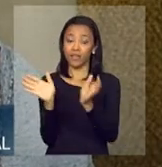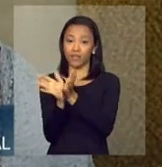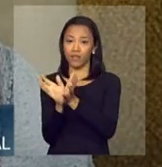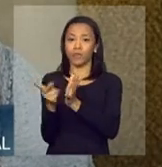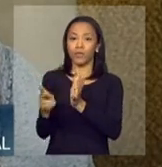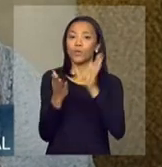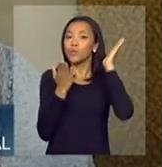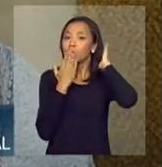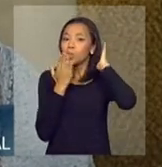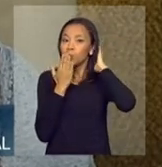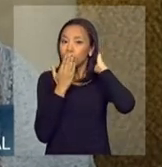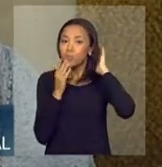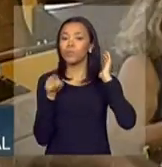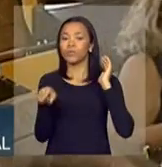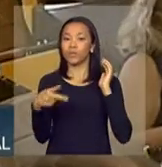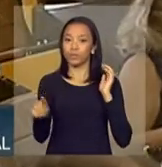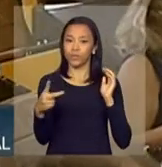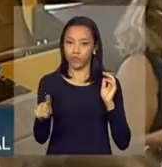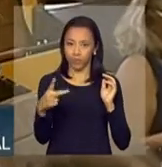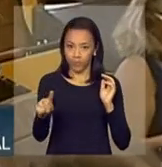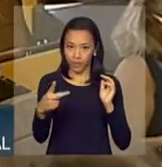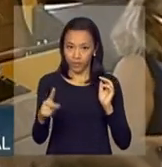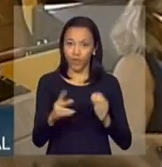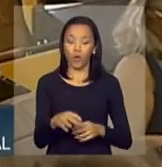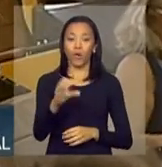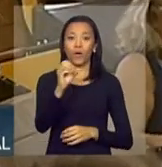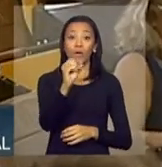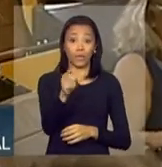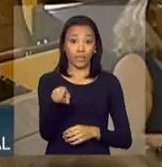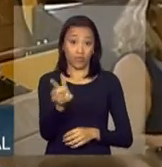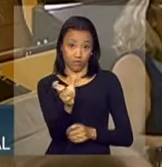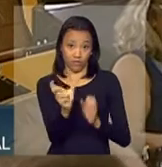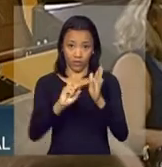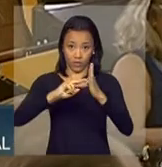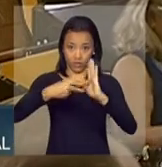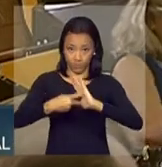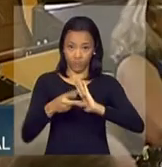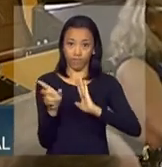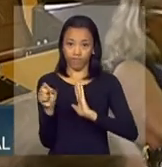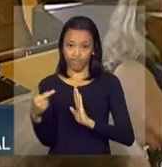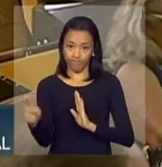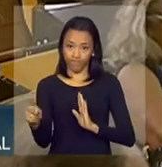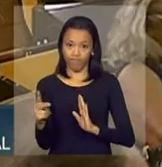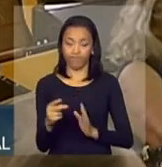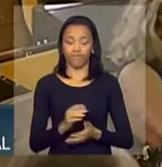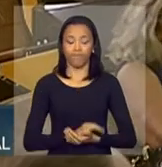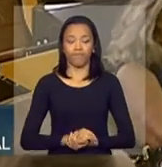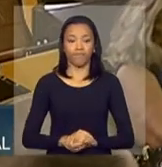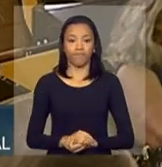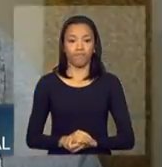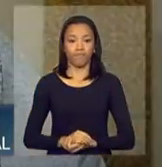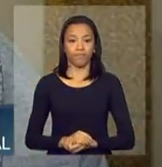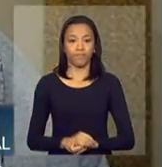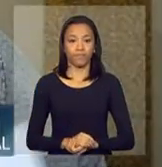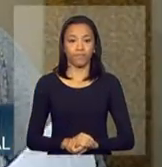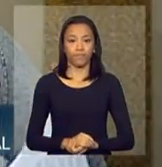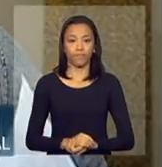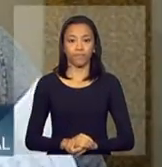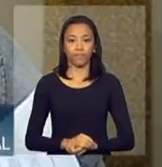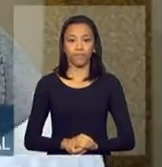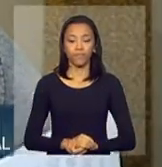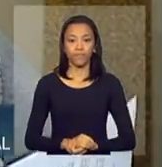Kaiowá significa Oré Tekorrá, Oré Rekové. Obrigada.